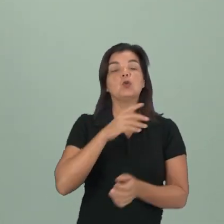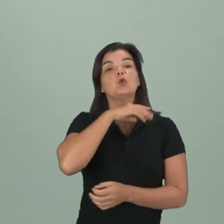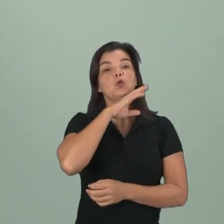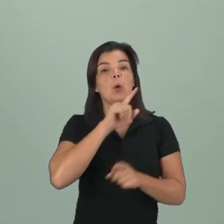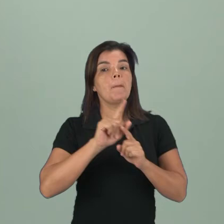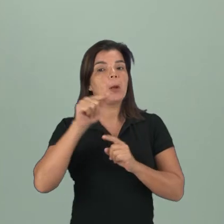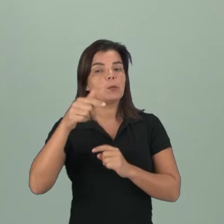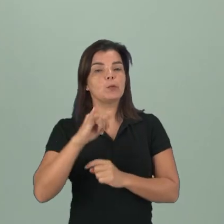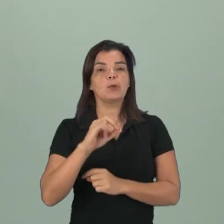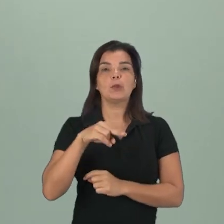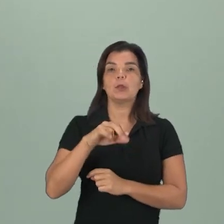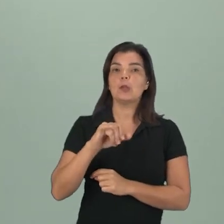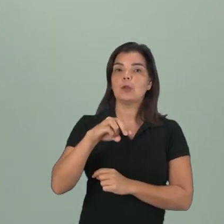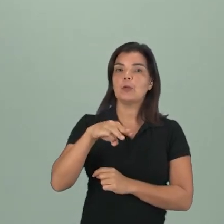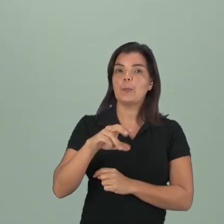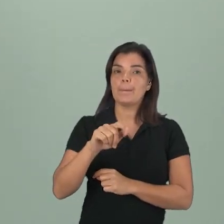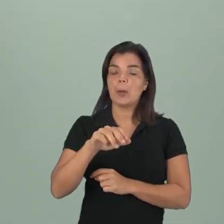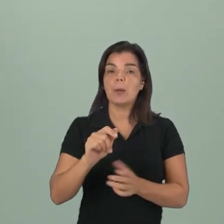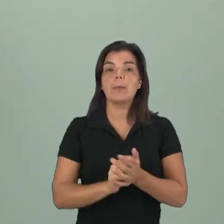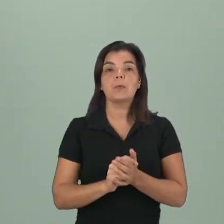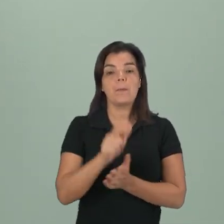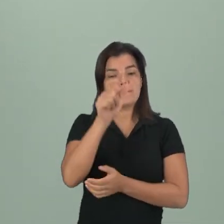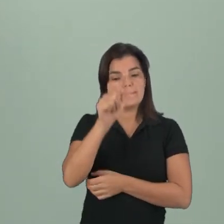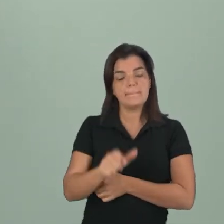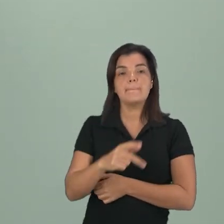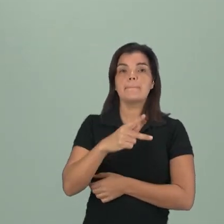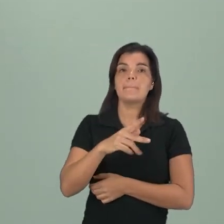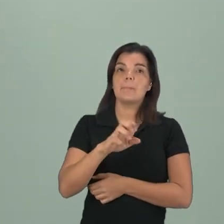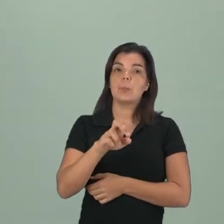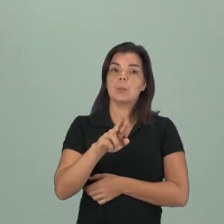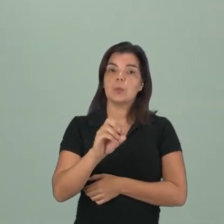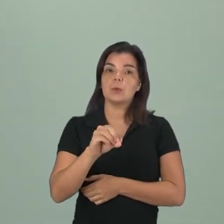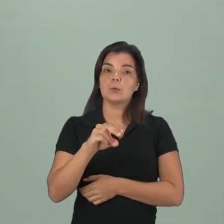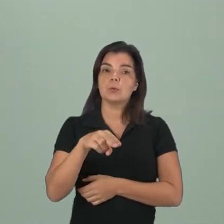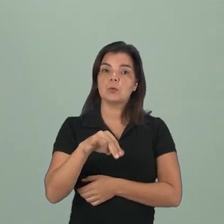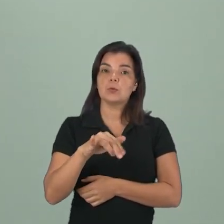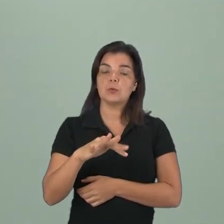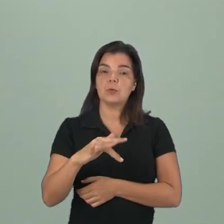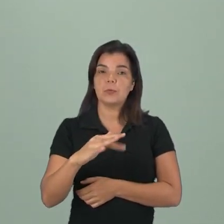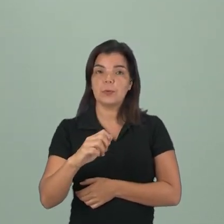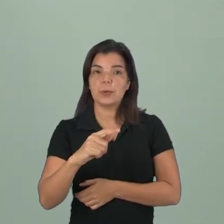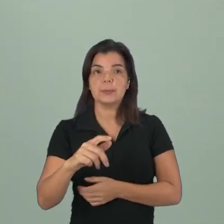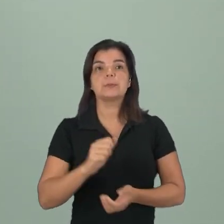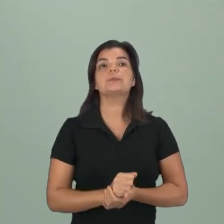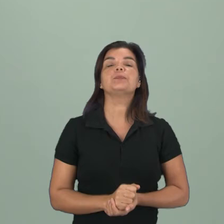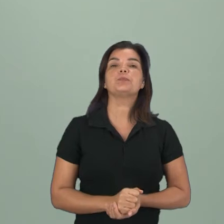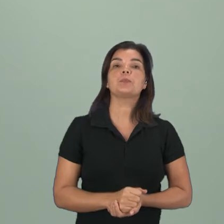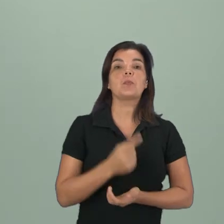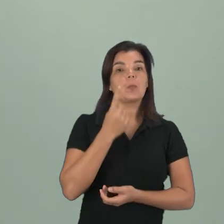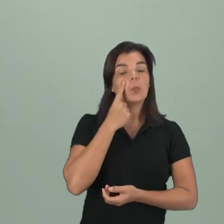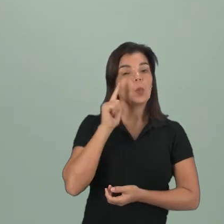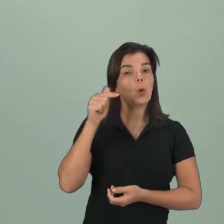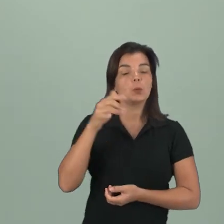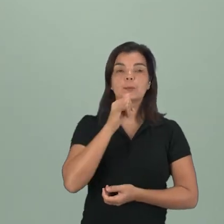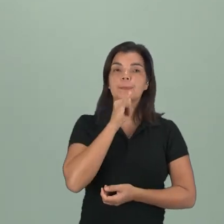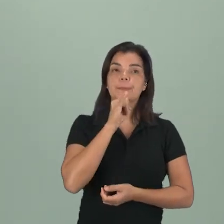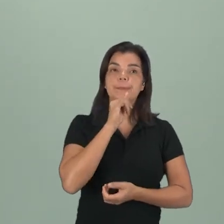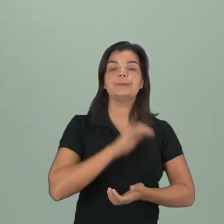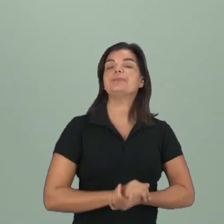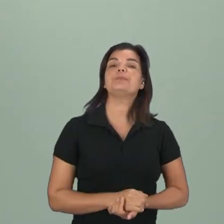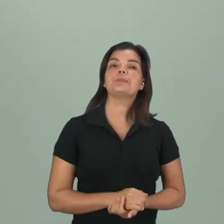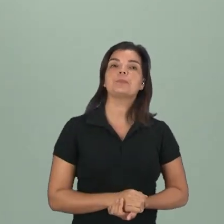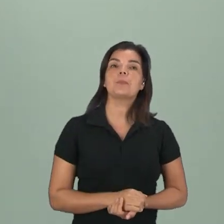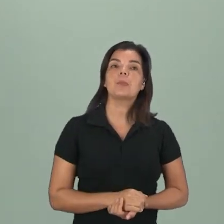animado para o inanimado, chamamos de personificação. Continuando, olha só mais um exemplo